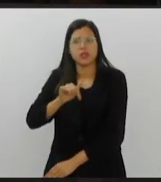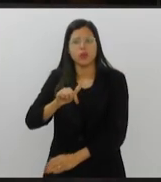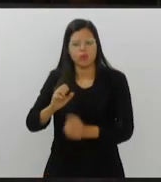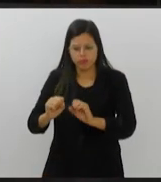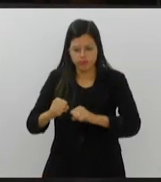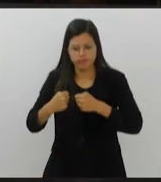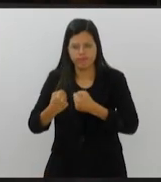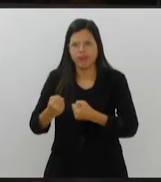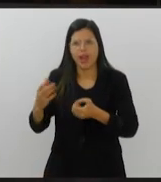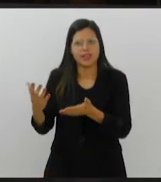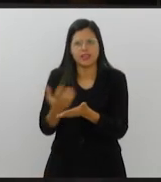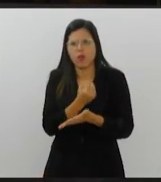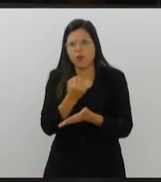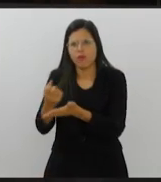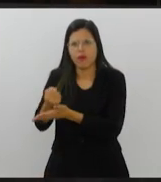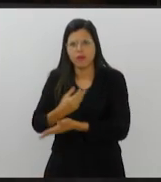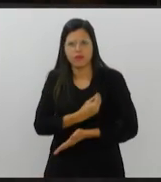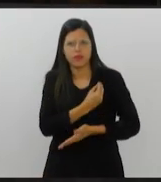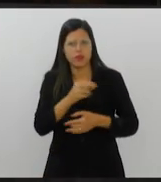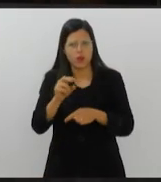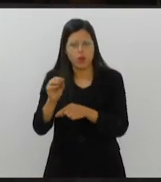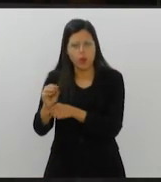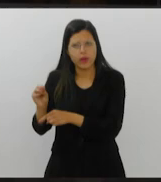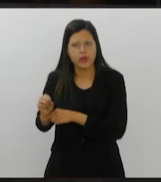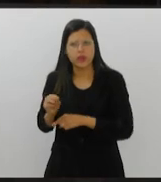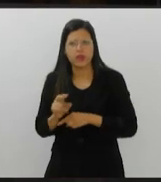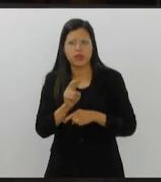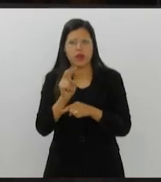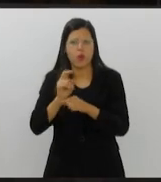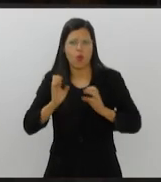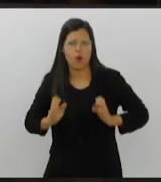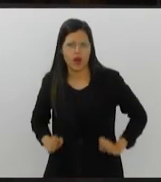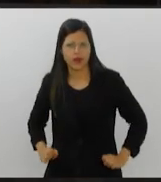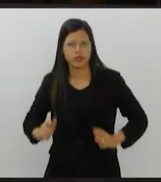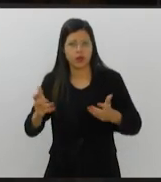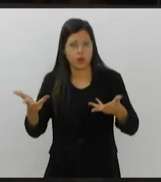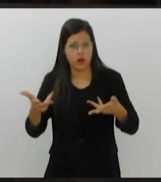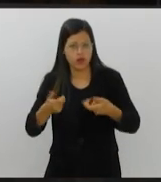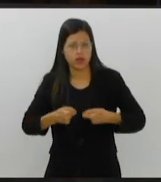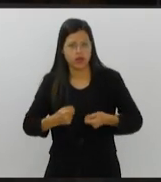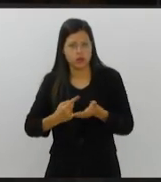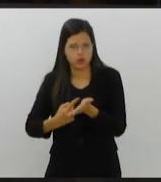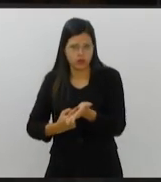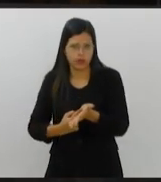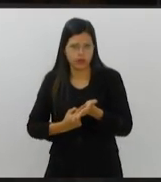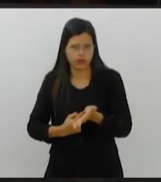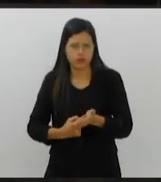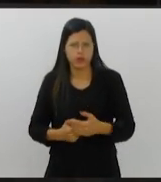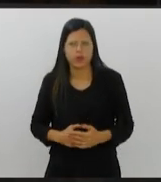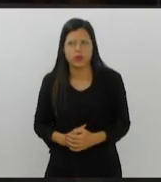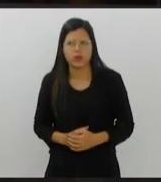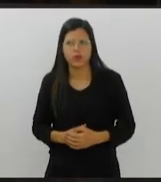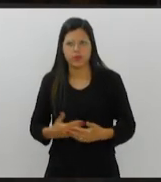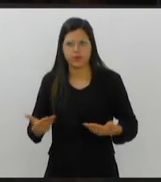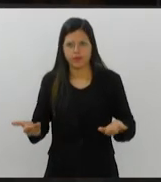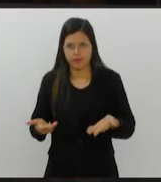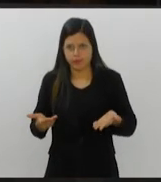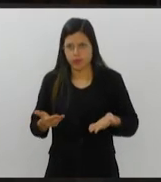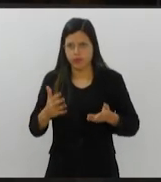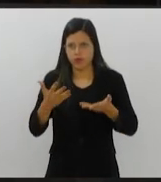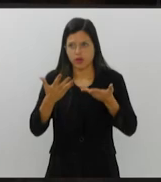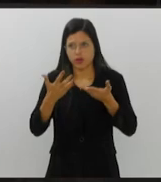vidas e promover a saúde pública com ética, competência e comprometimento. Agora gostaria de